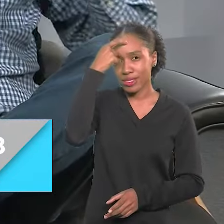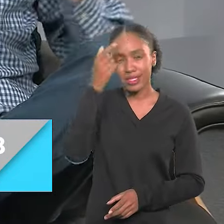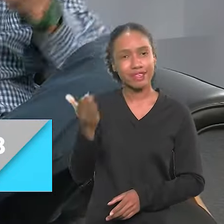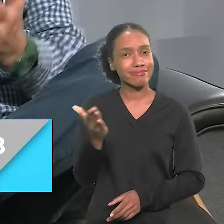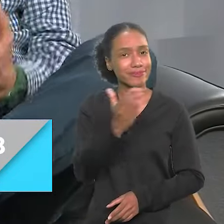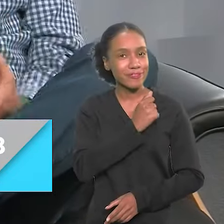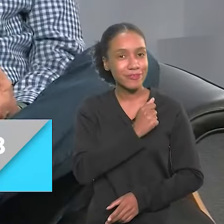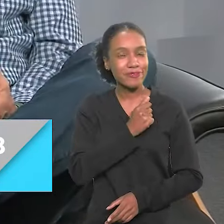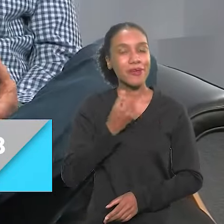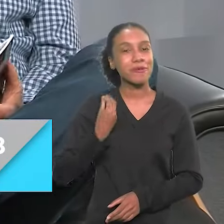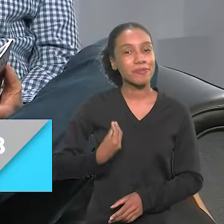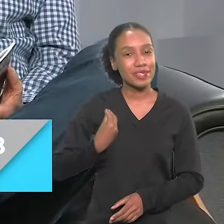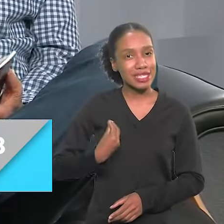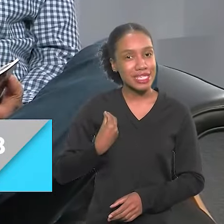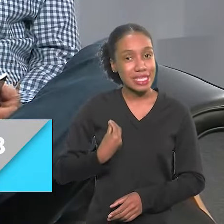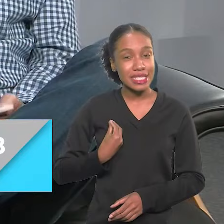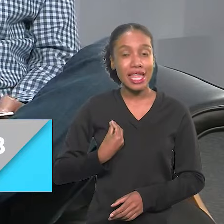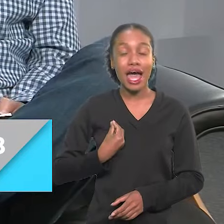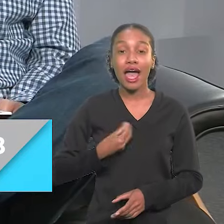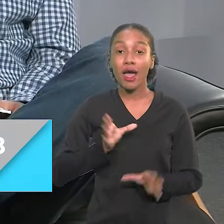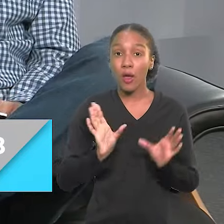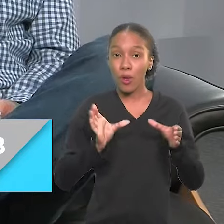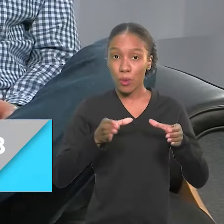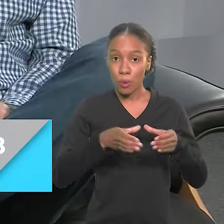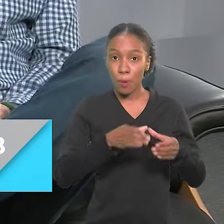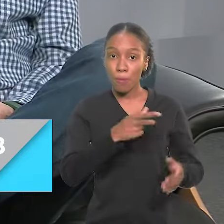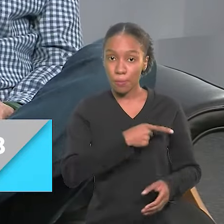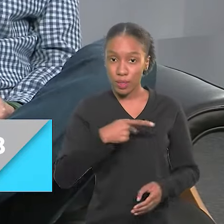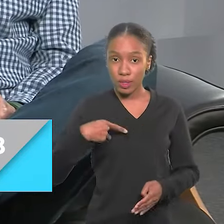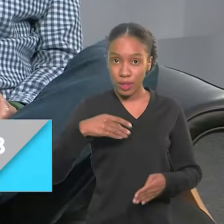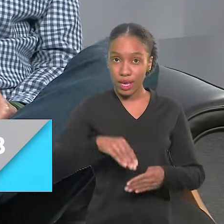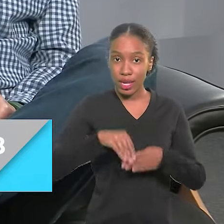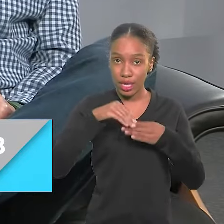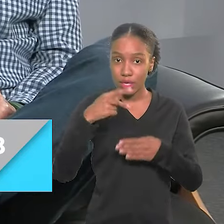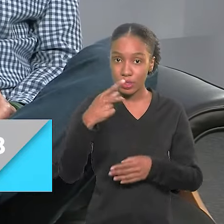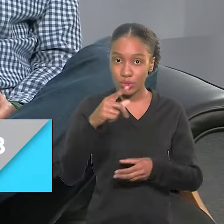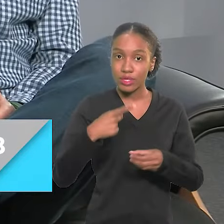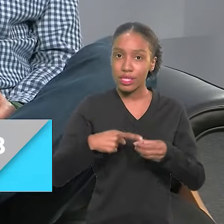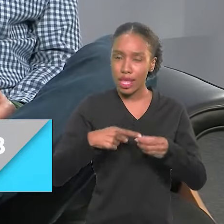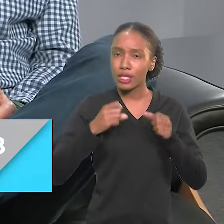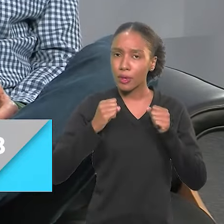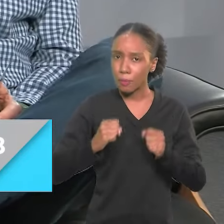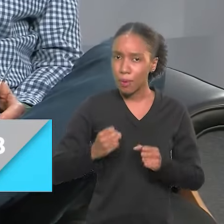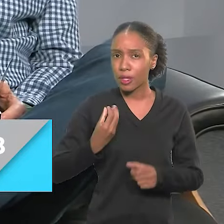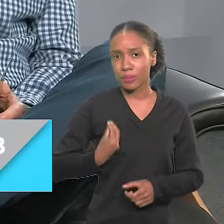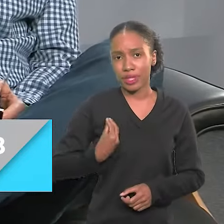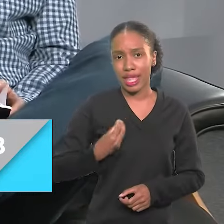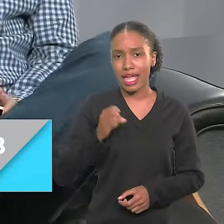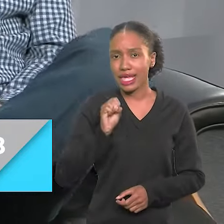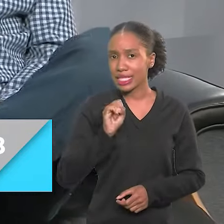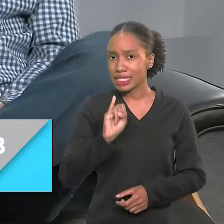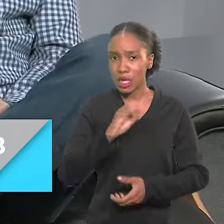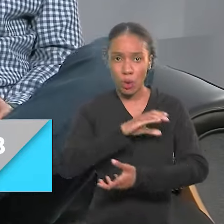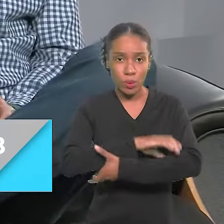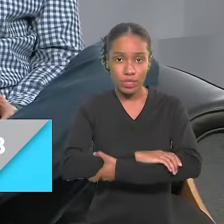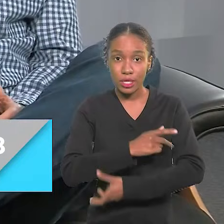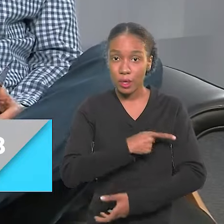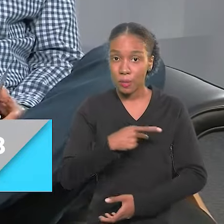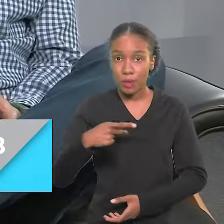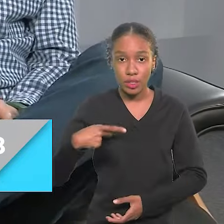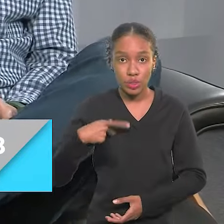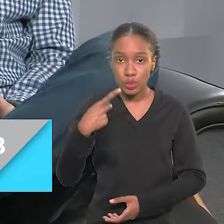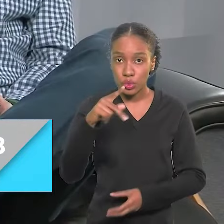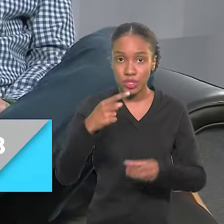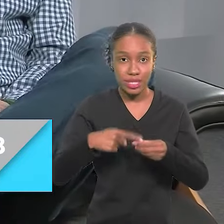participar reúna um grupo de pastores e líderes da sua cidade se aí não existe um Conselho de Pastores nós